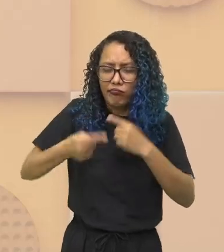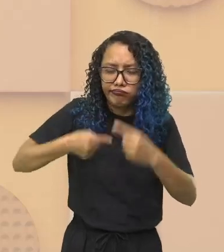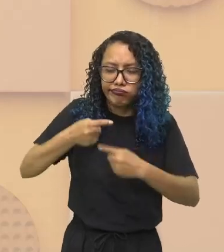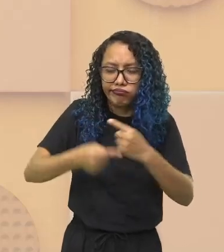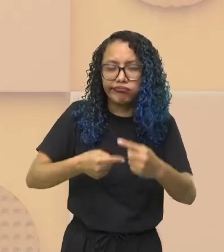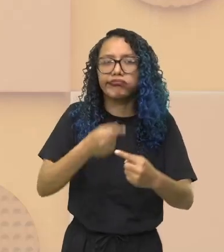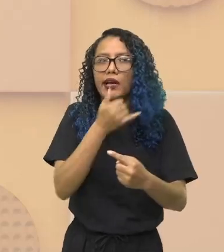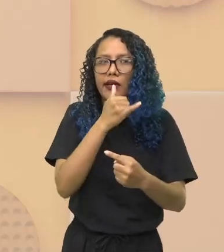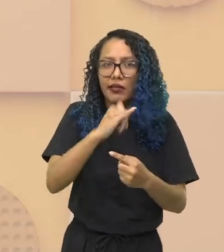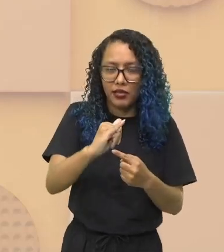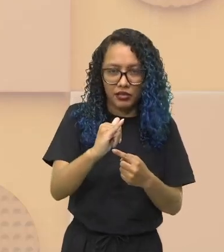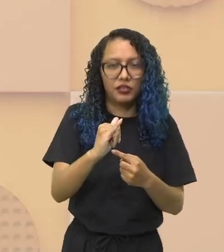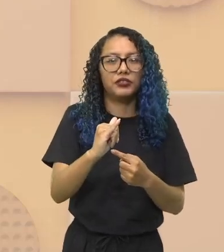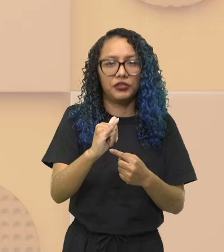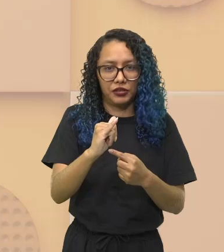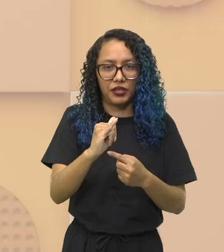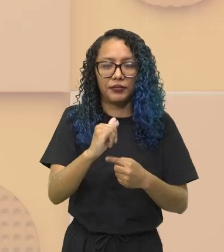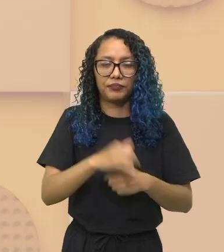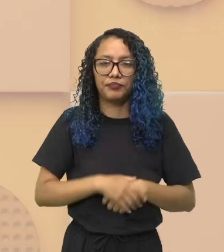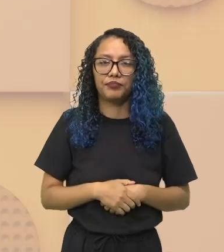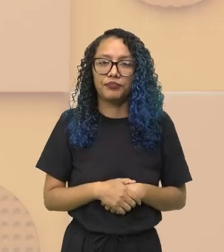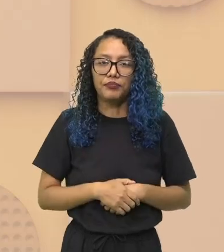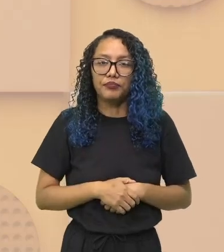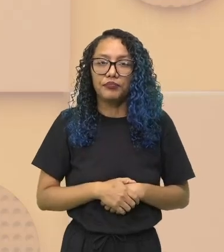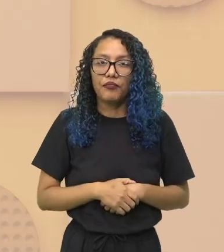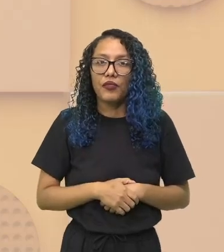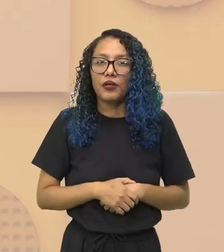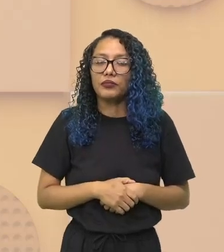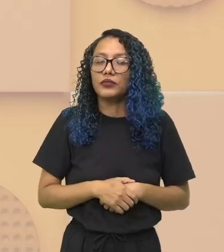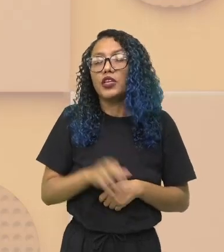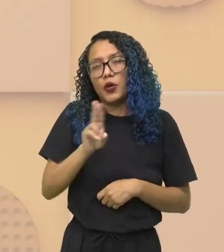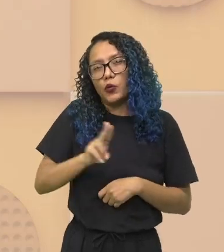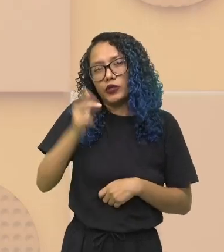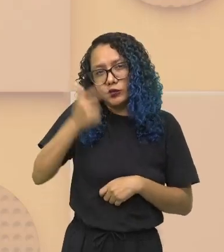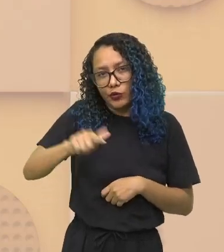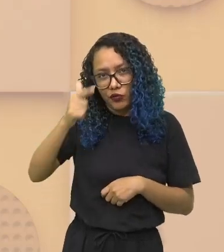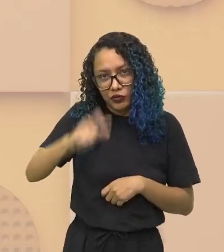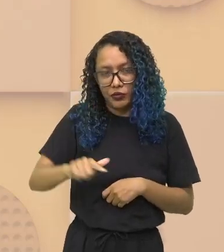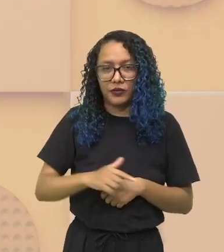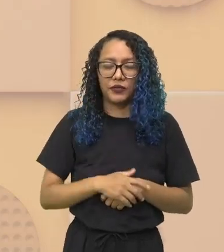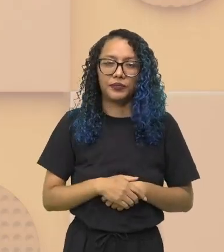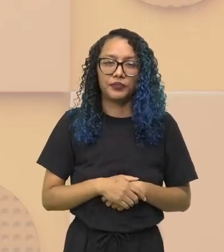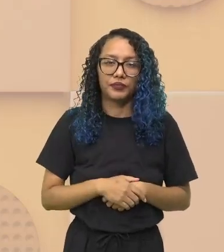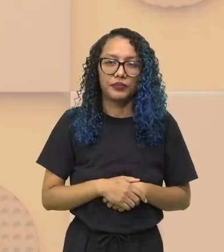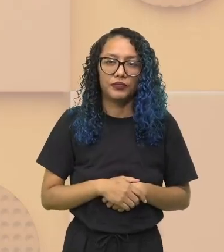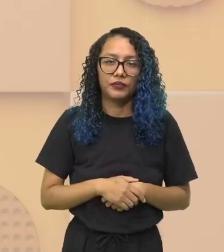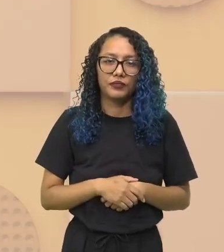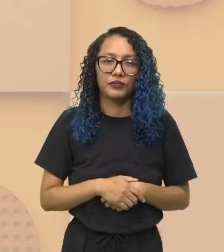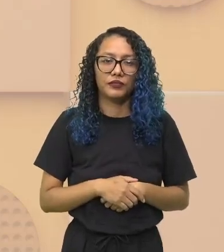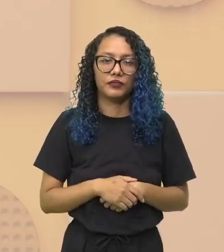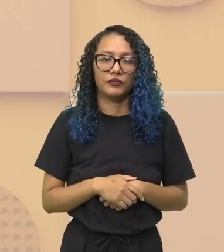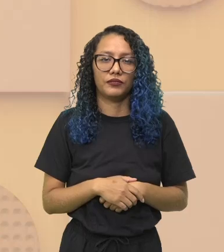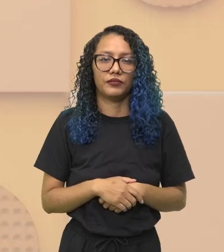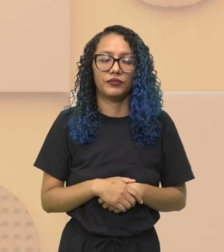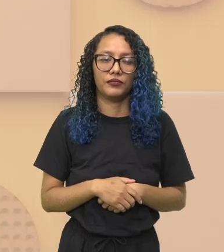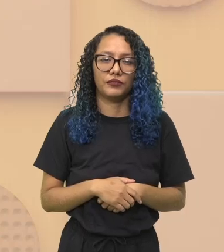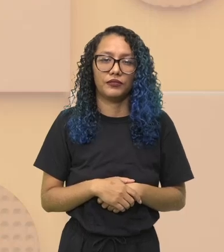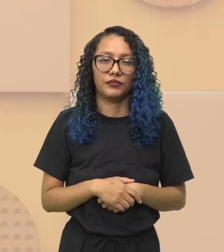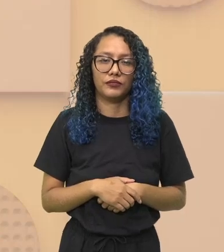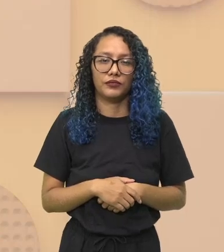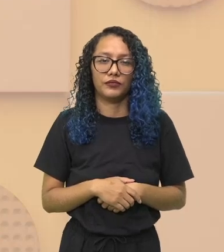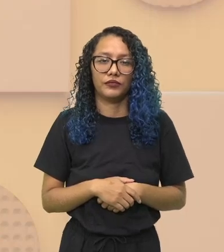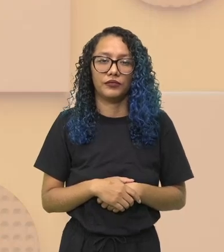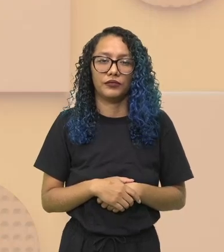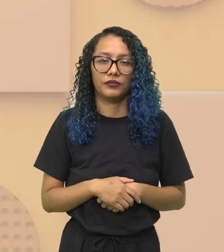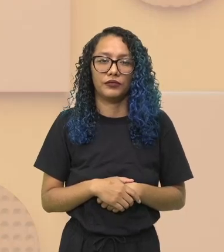que são chamadas de fontes de energias renováveis. E aí nós temos a fonte de energia,